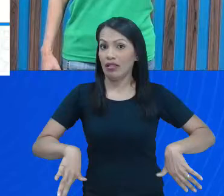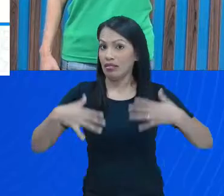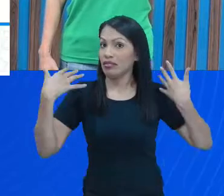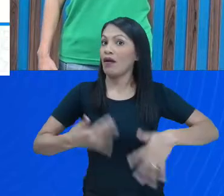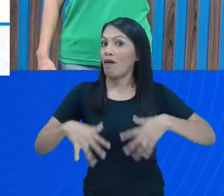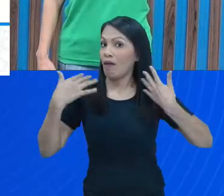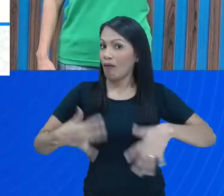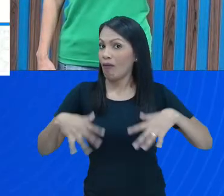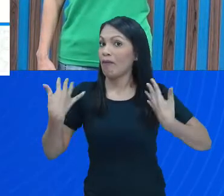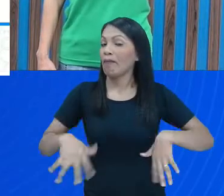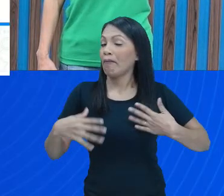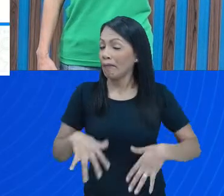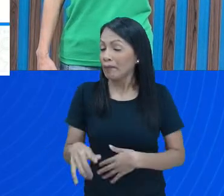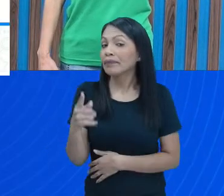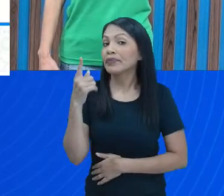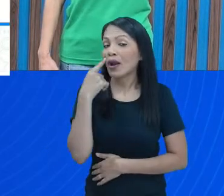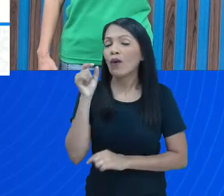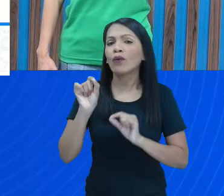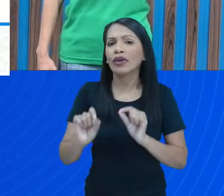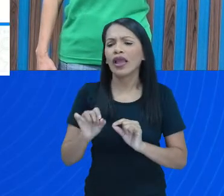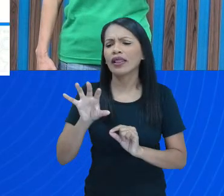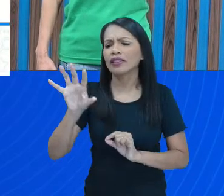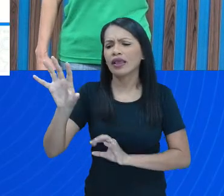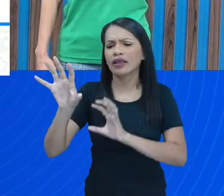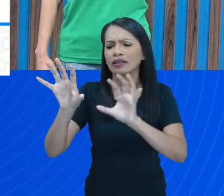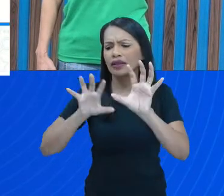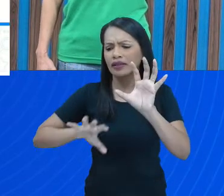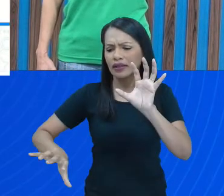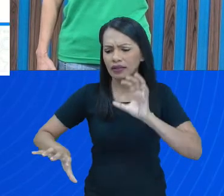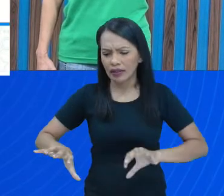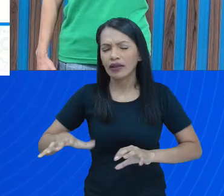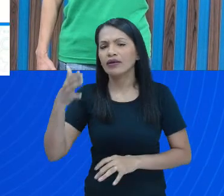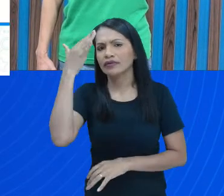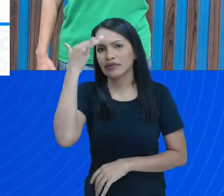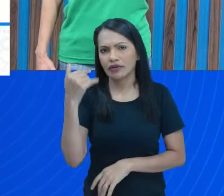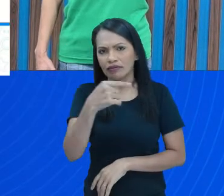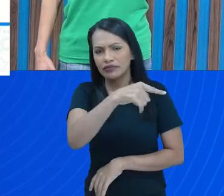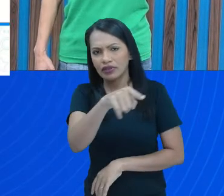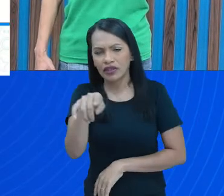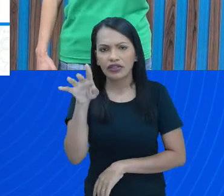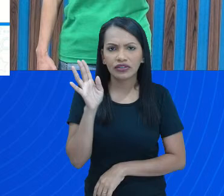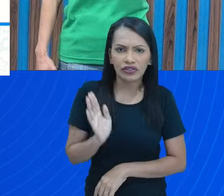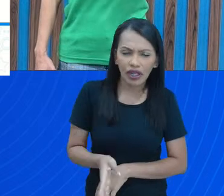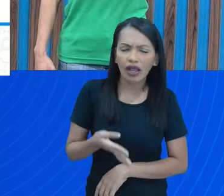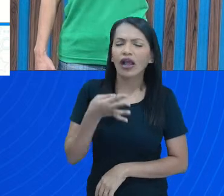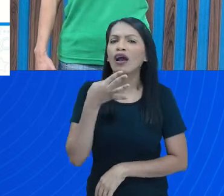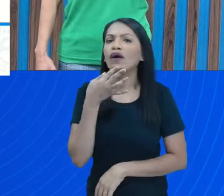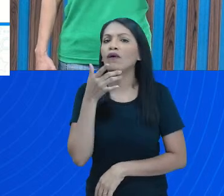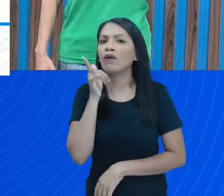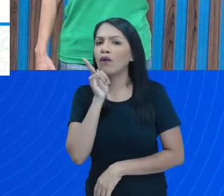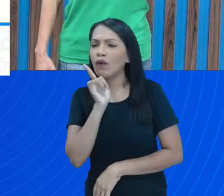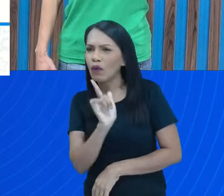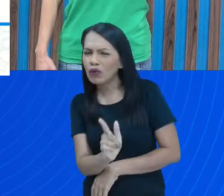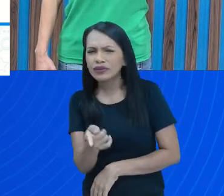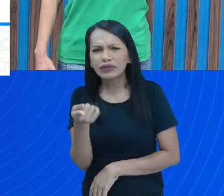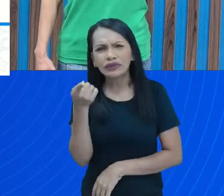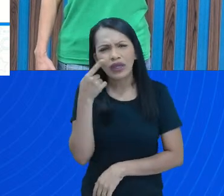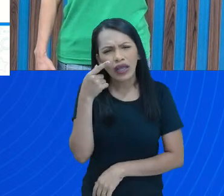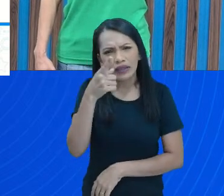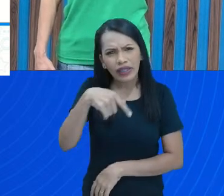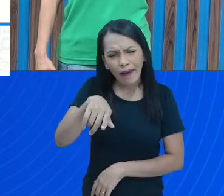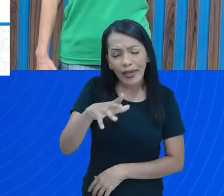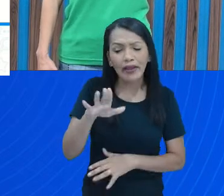Ele dividido por regiões, não é? Eu tenho certeza que você aí já conseguiu localizar a